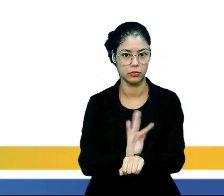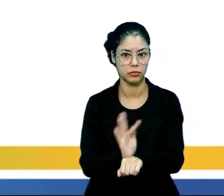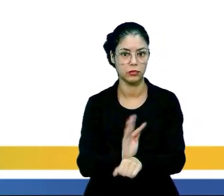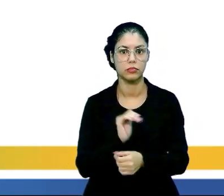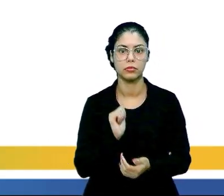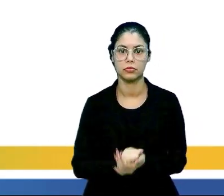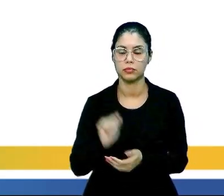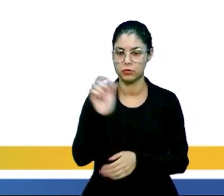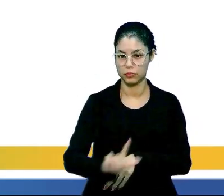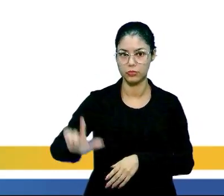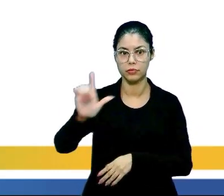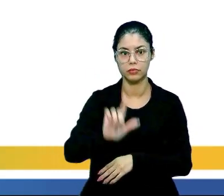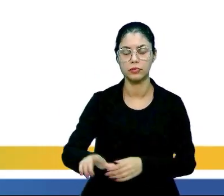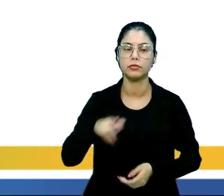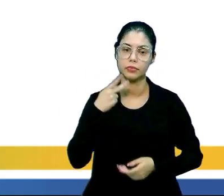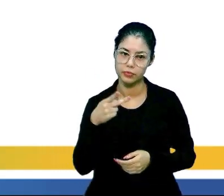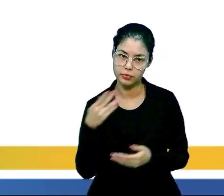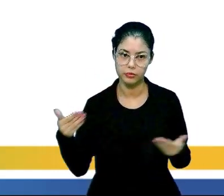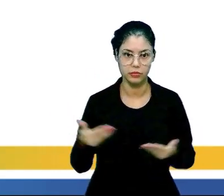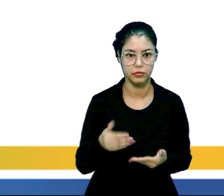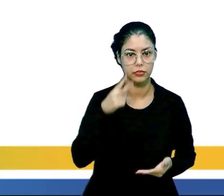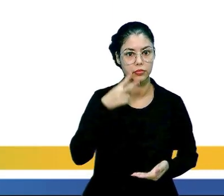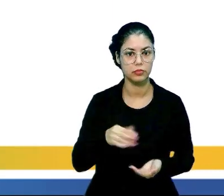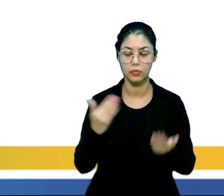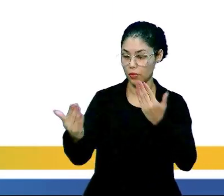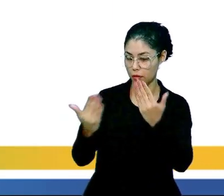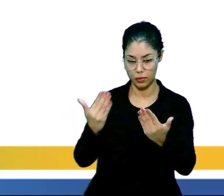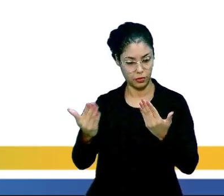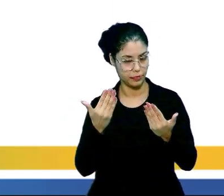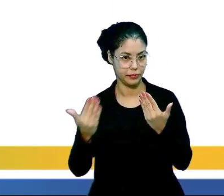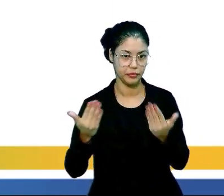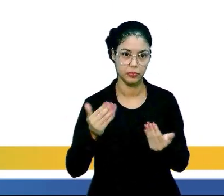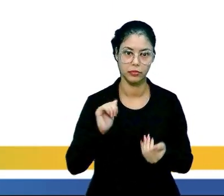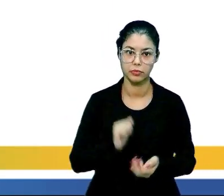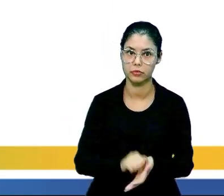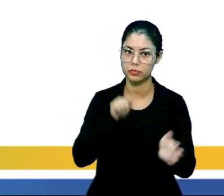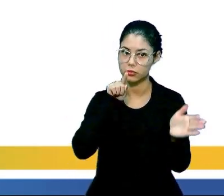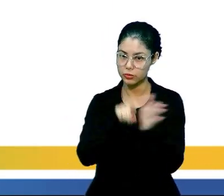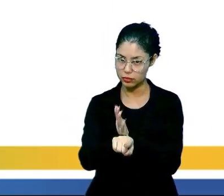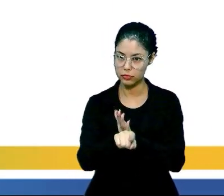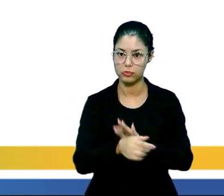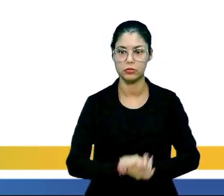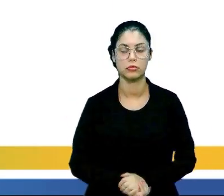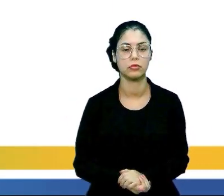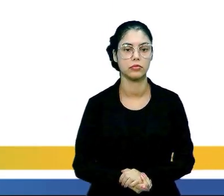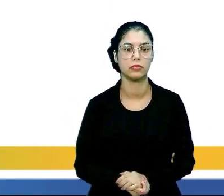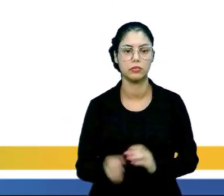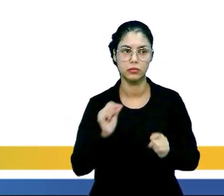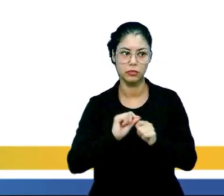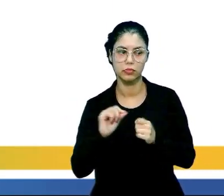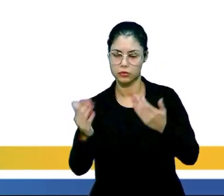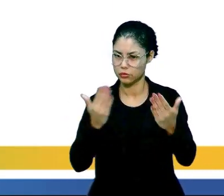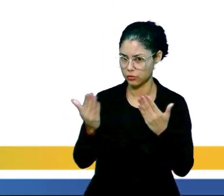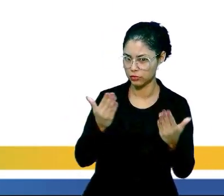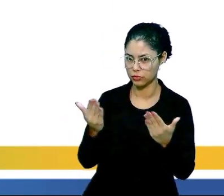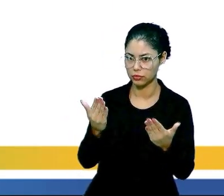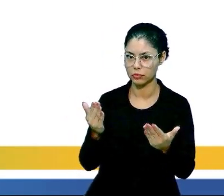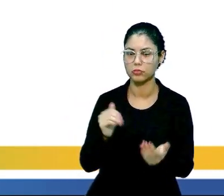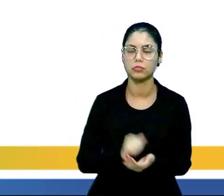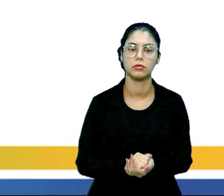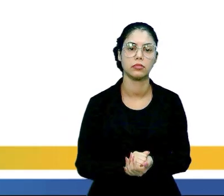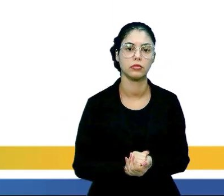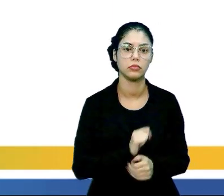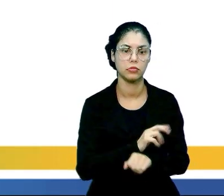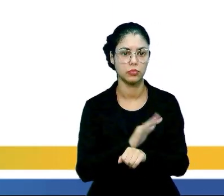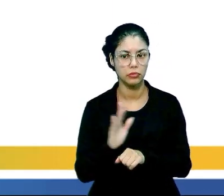filmes e obras literárias, que foi a que nós acabamos de ver, por comparações. Então, quando a gente faz, por exemplo, uma alusão, por exemplo,